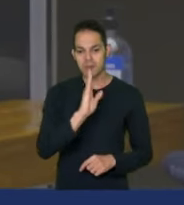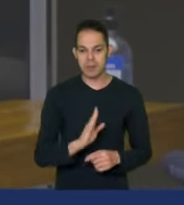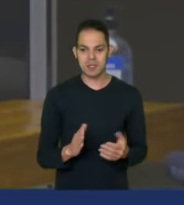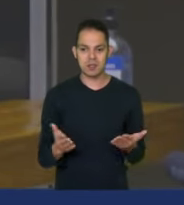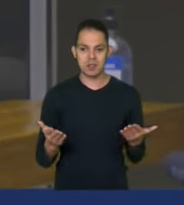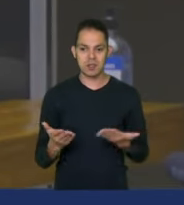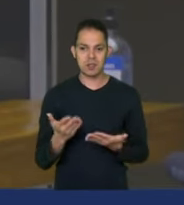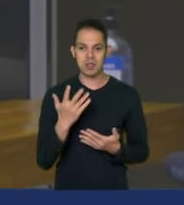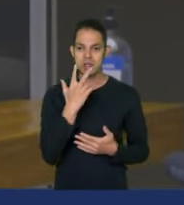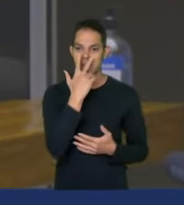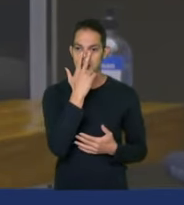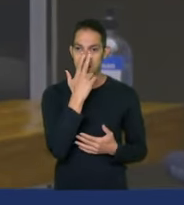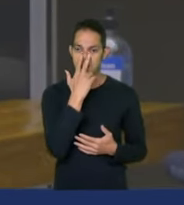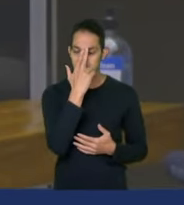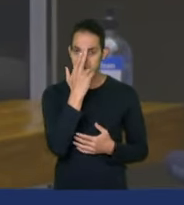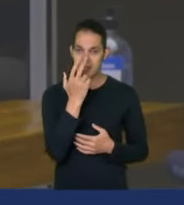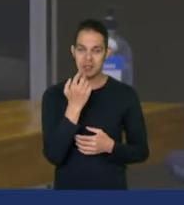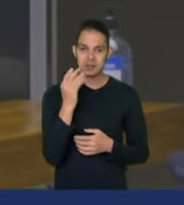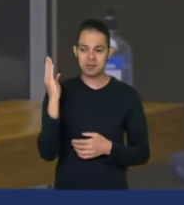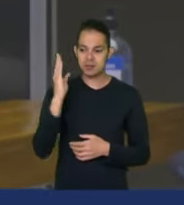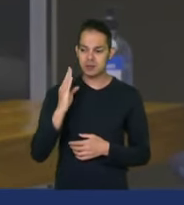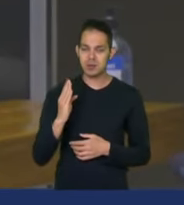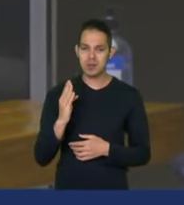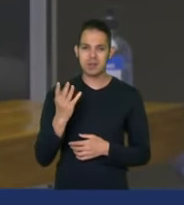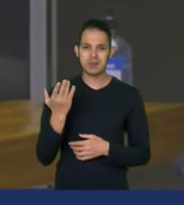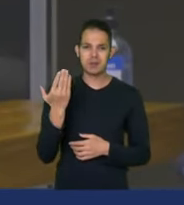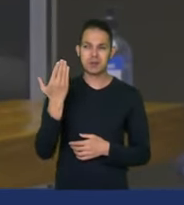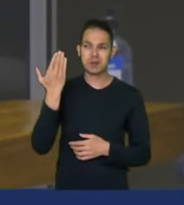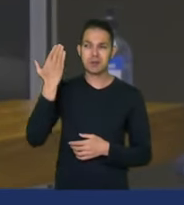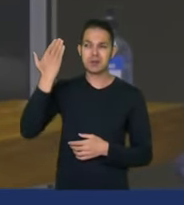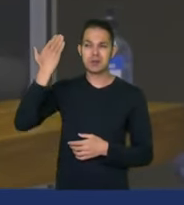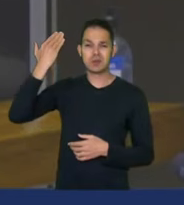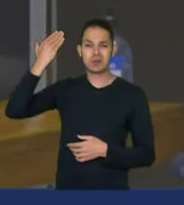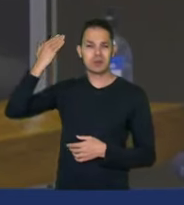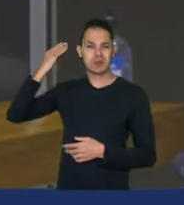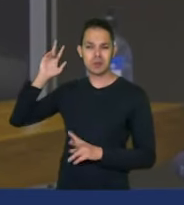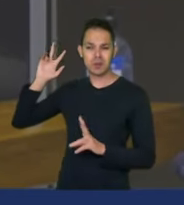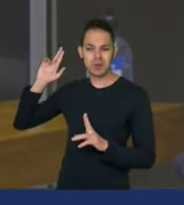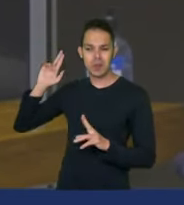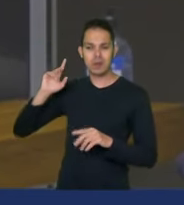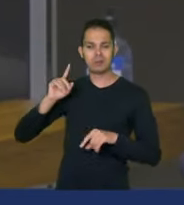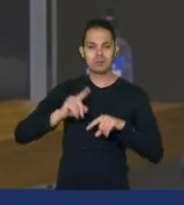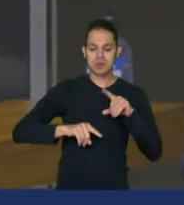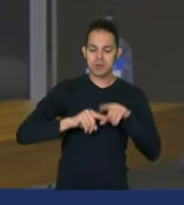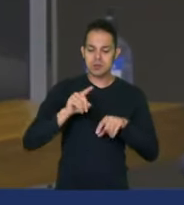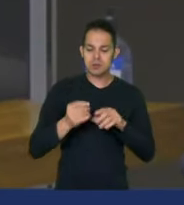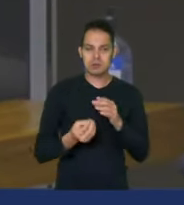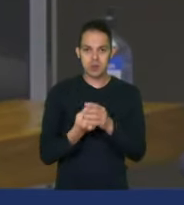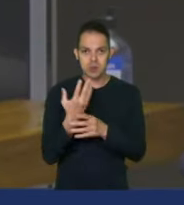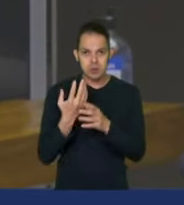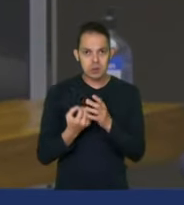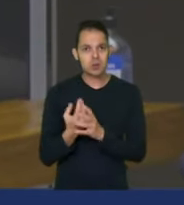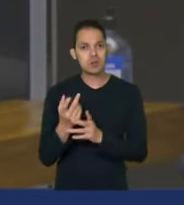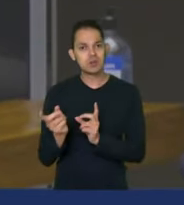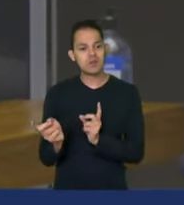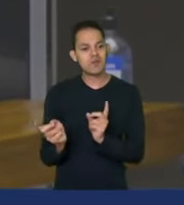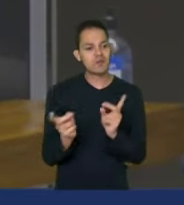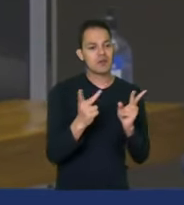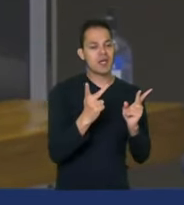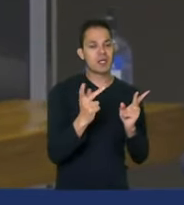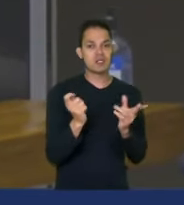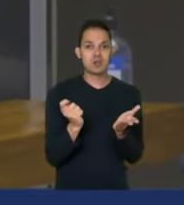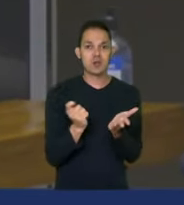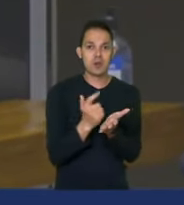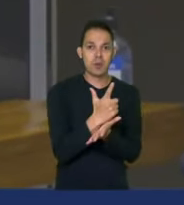nós estamos vivendo no Brasil colônia. O Brasil que produzia insumos, que vendia os insumos e comprava mais